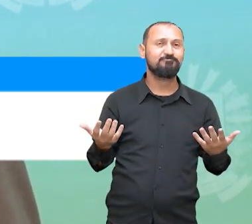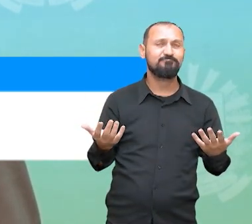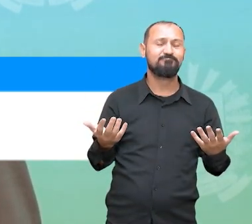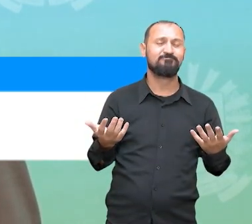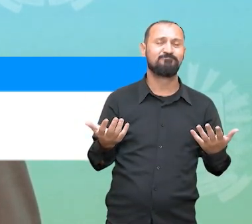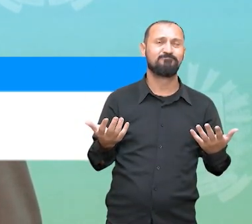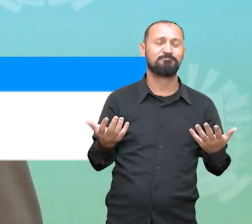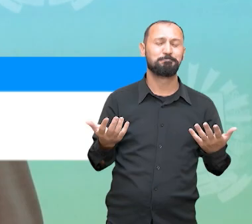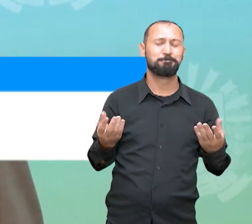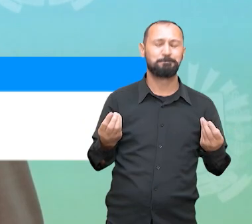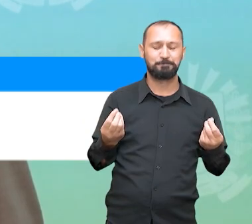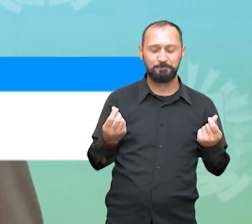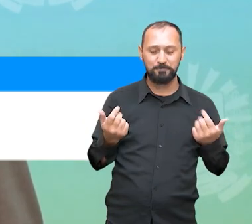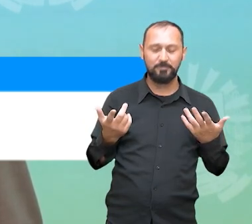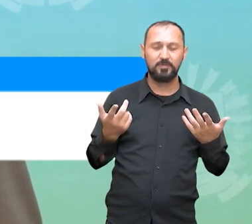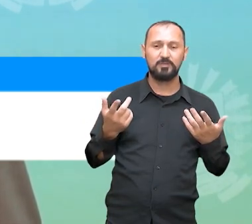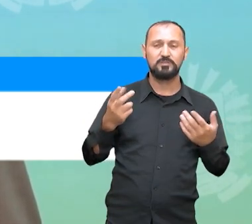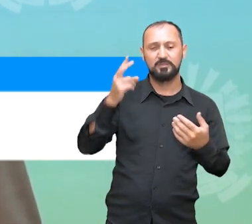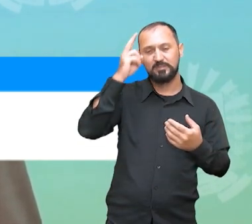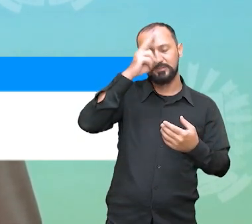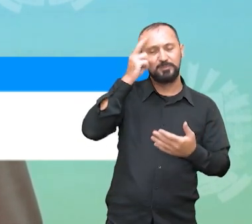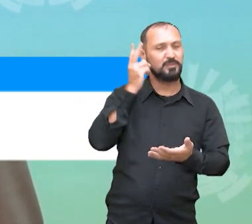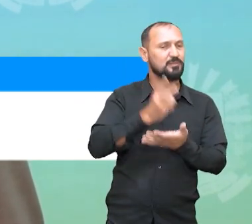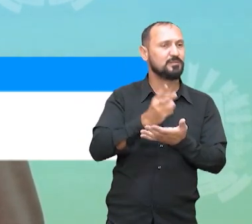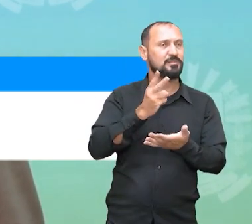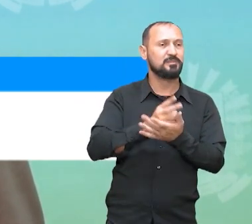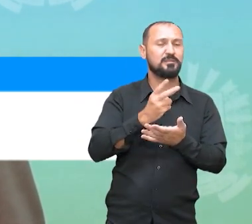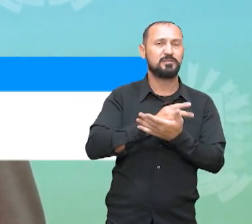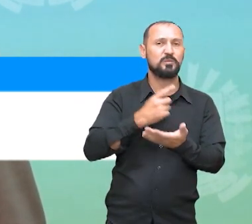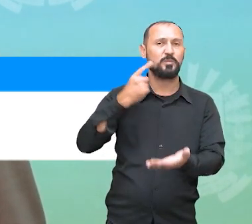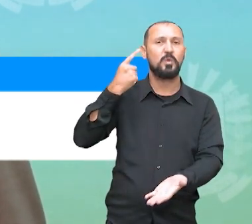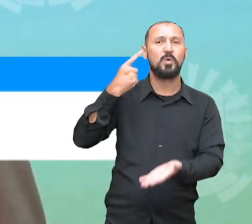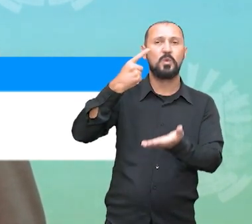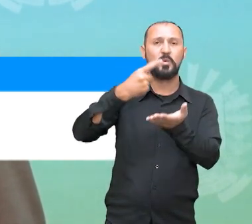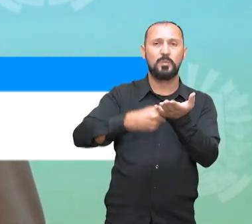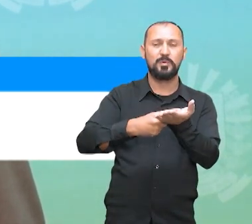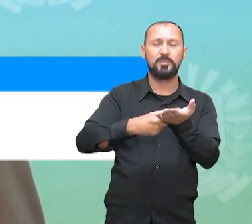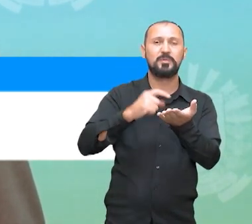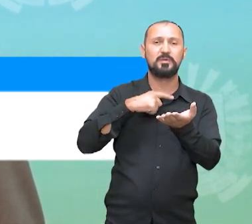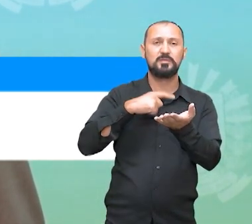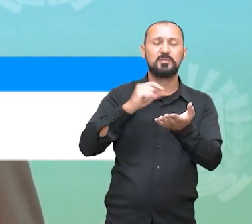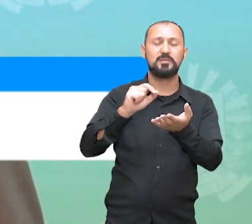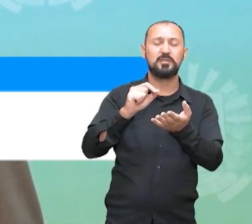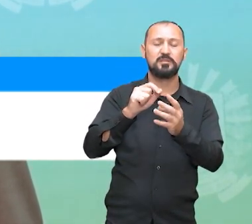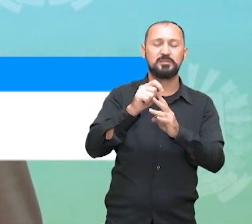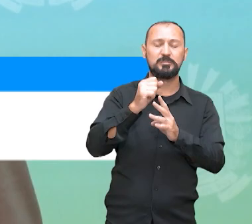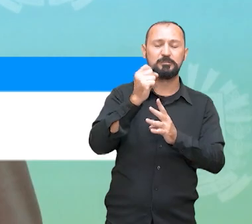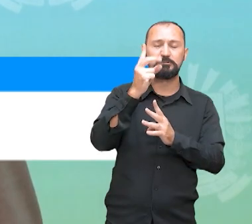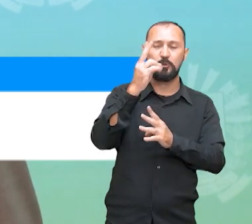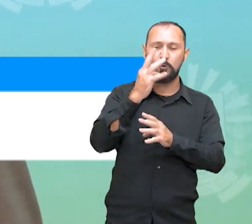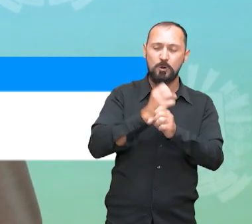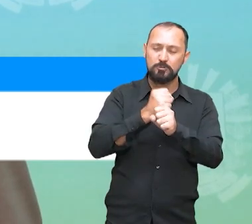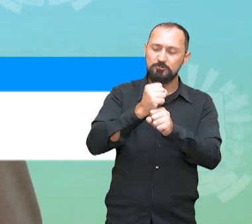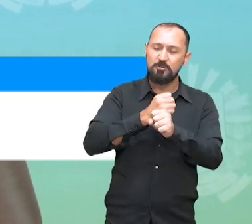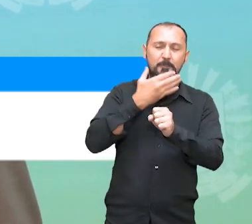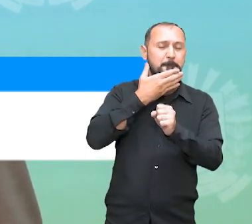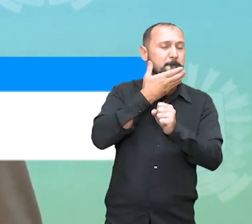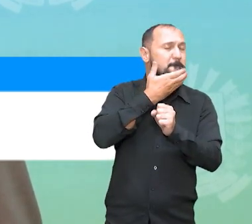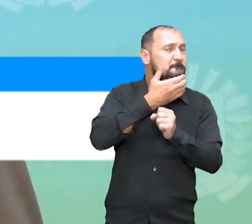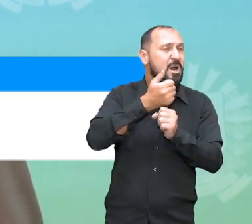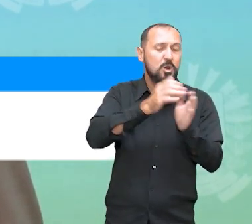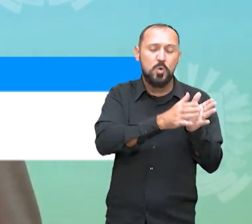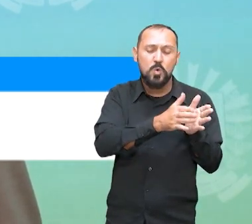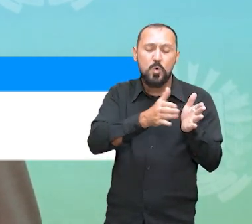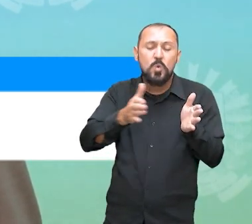Almir, de renovar cada vez mais o meu compromisso de terminar esse mandato da melhor maneira